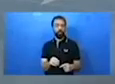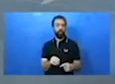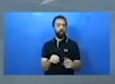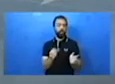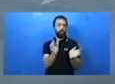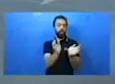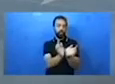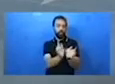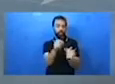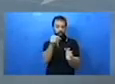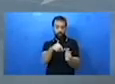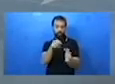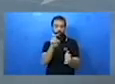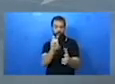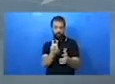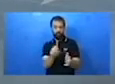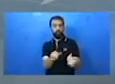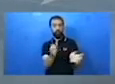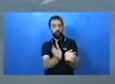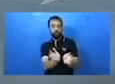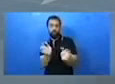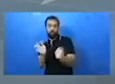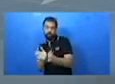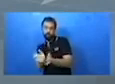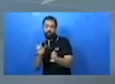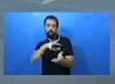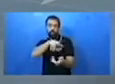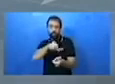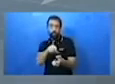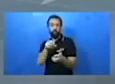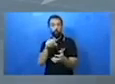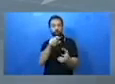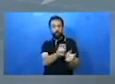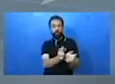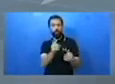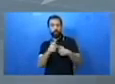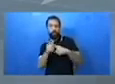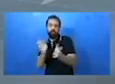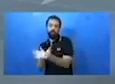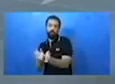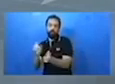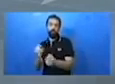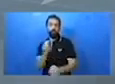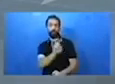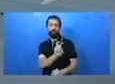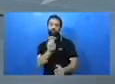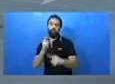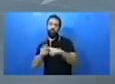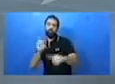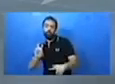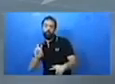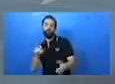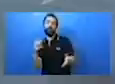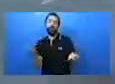5 palitos. E 2 grupos? Eu tenho 5 mais 5. Então,